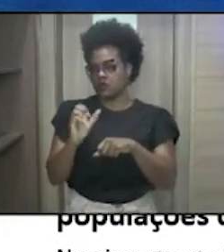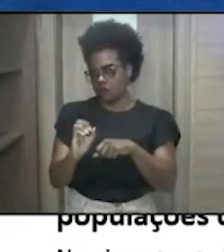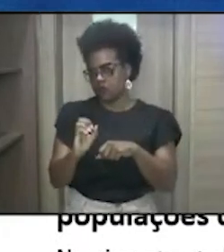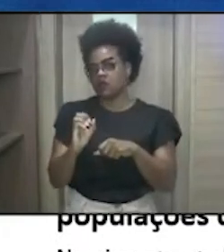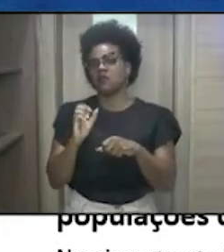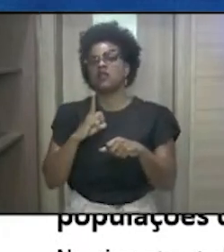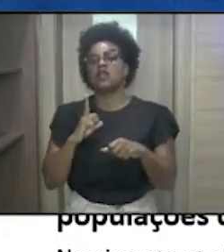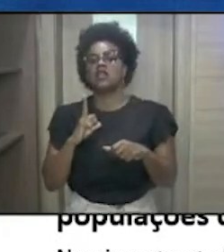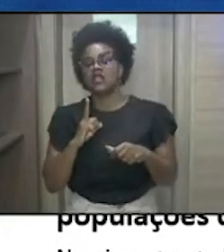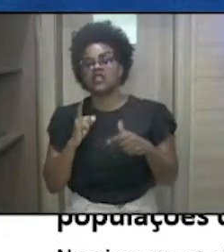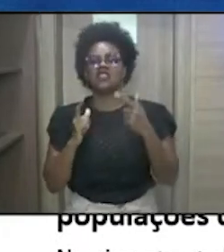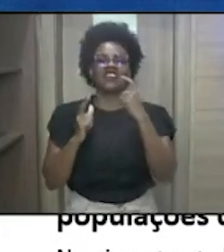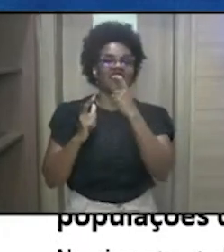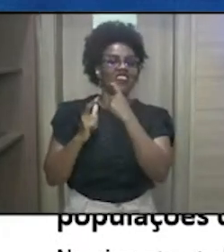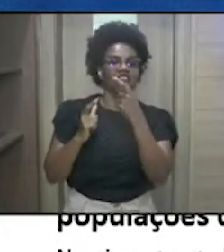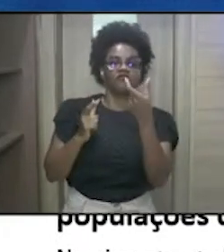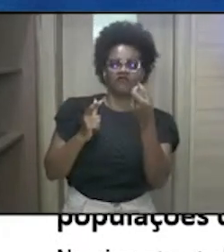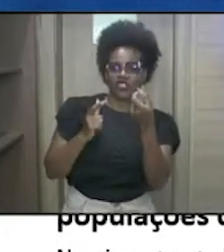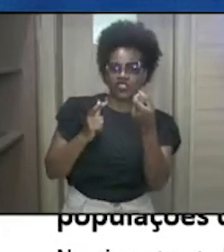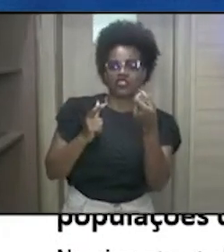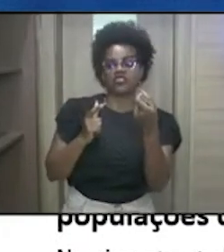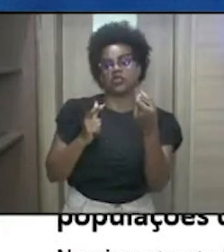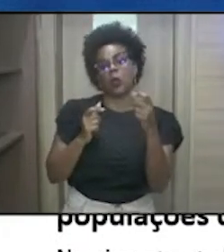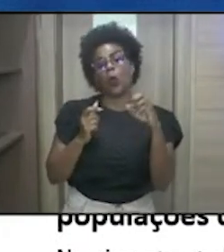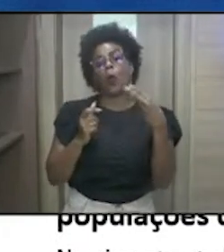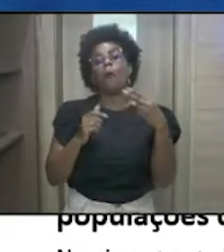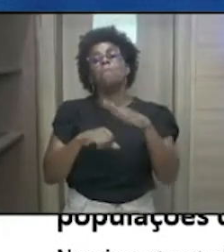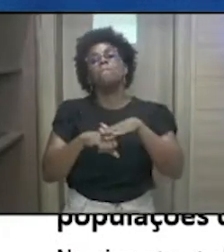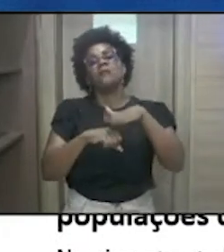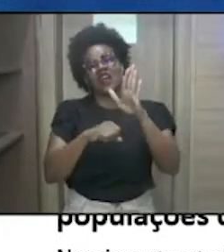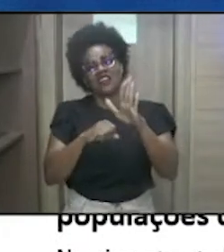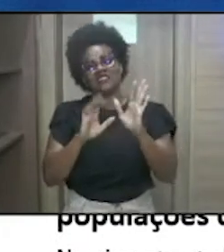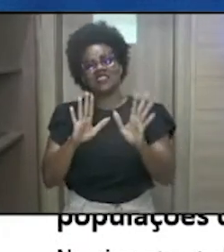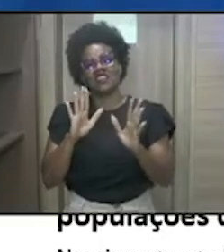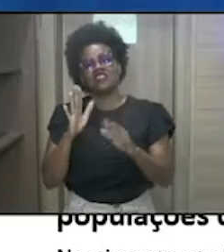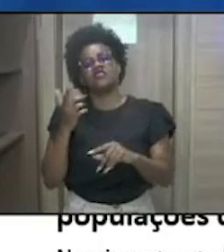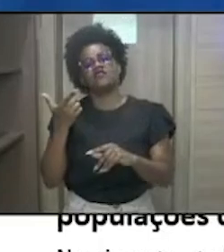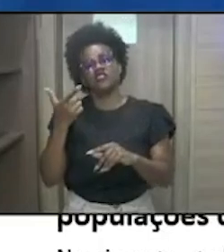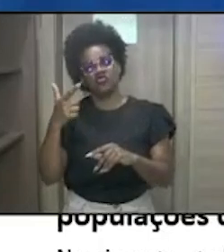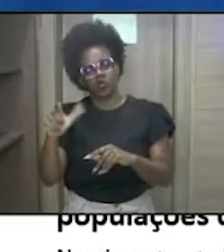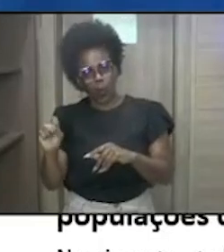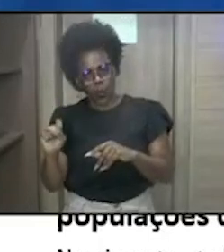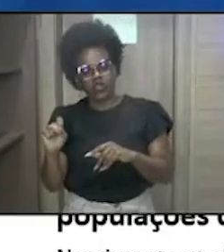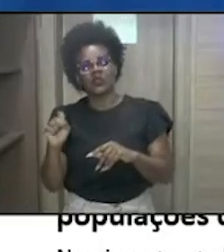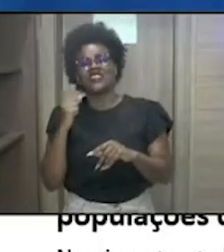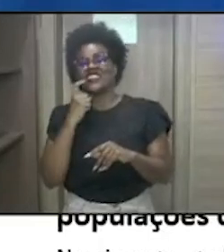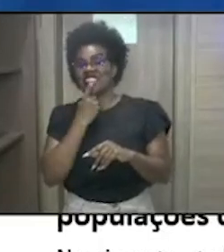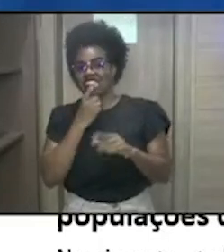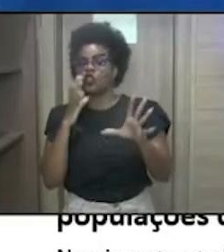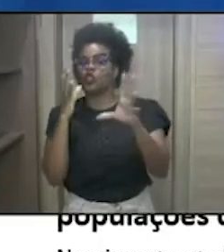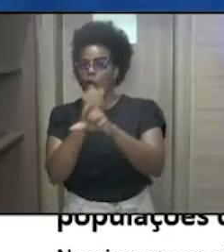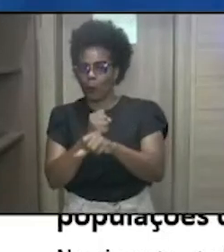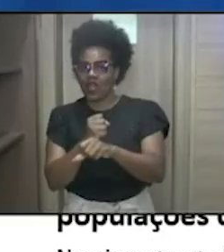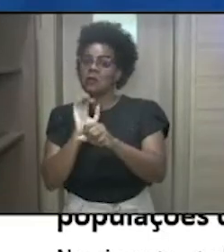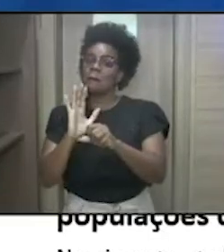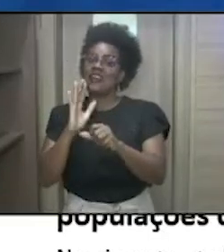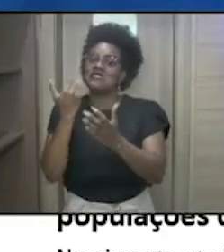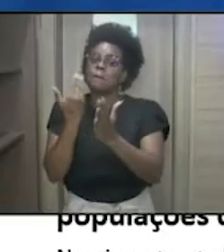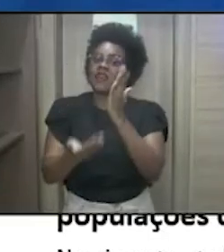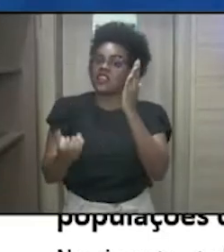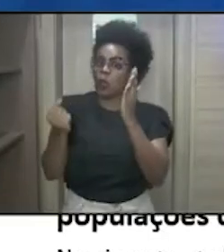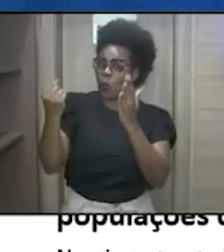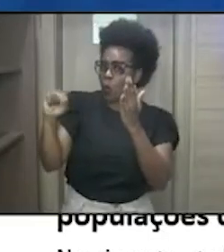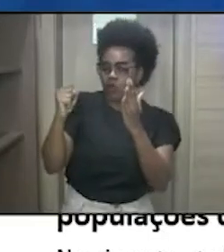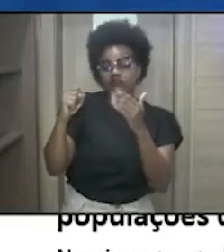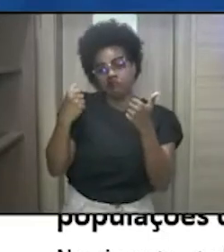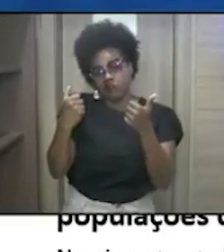a média de 20 dentes ou mais, portanto, dos 28, eu apenas perdi 28 deles, né? Há disparidades regionais